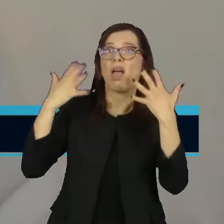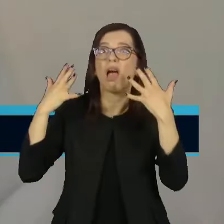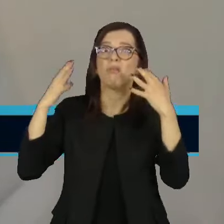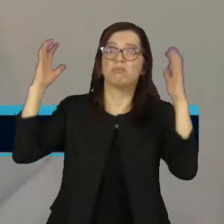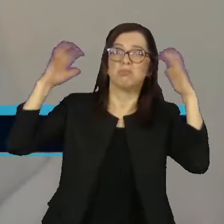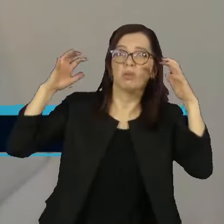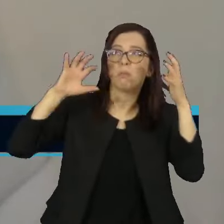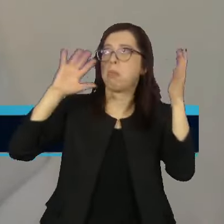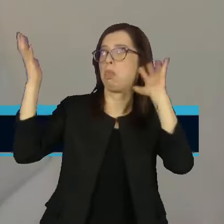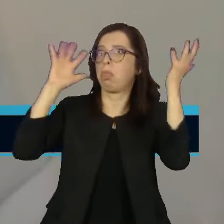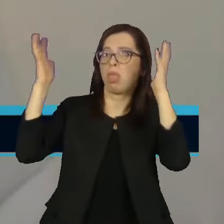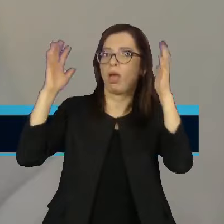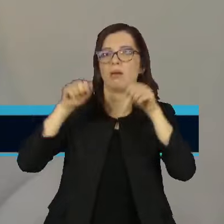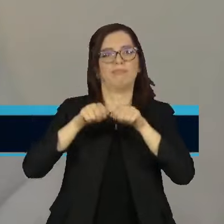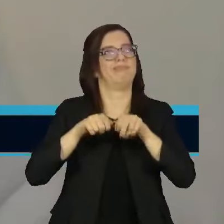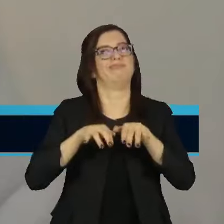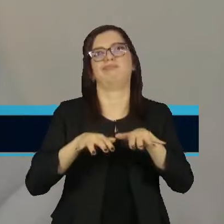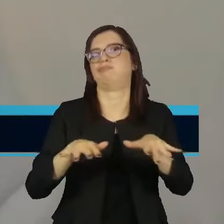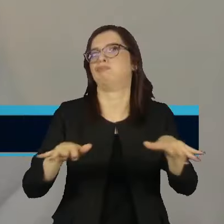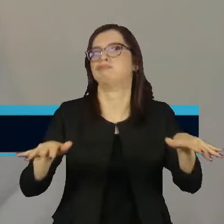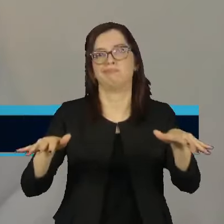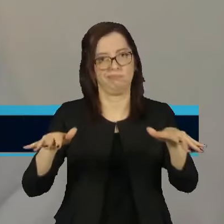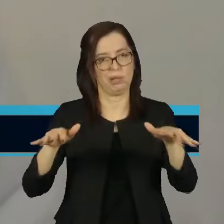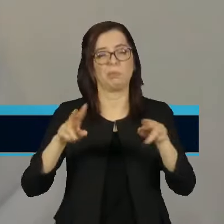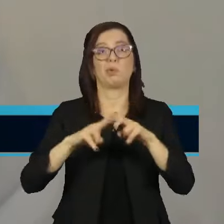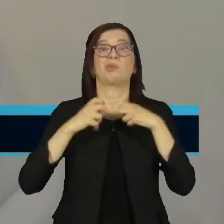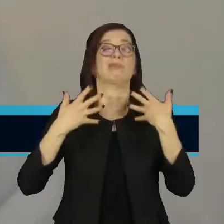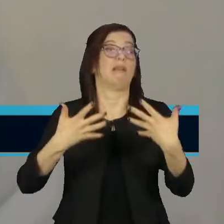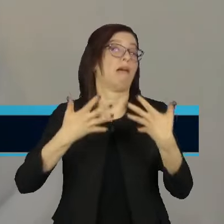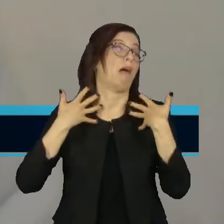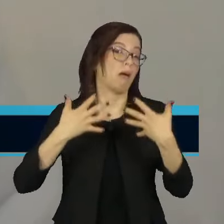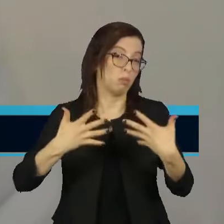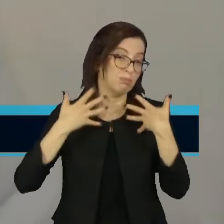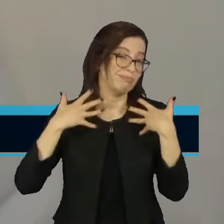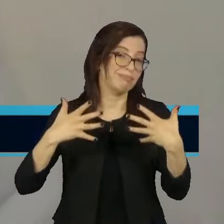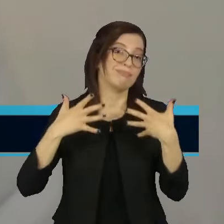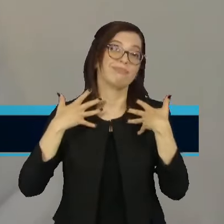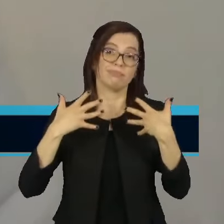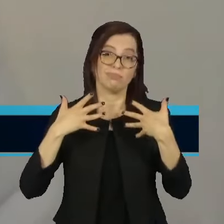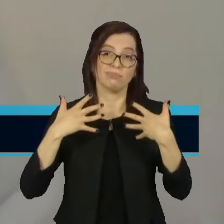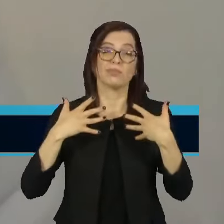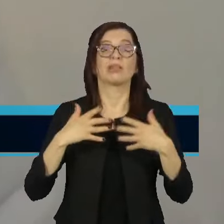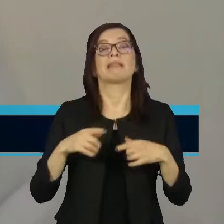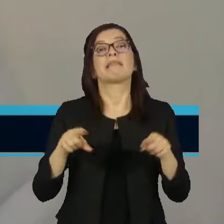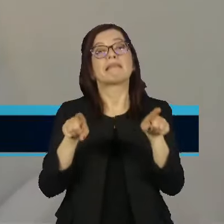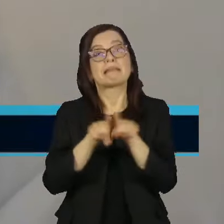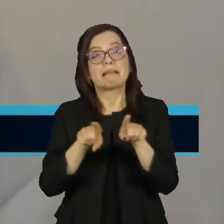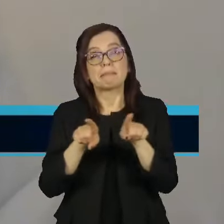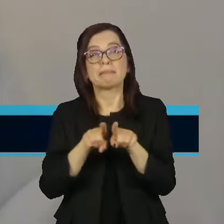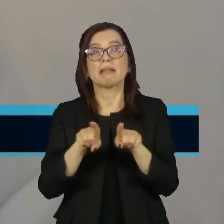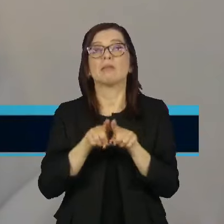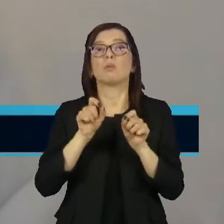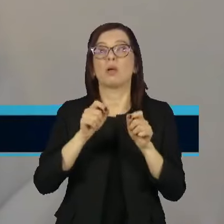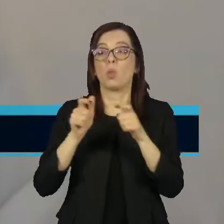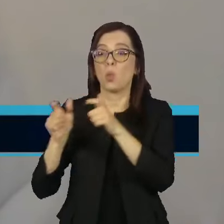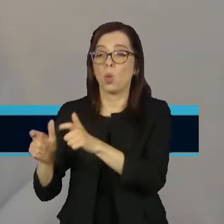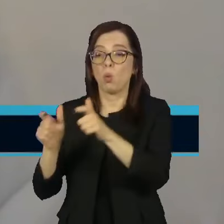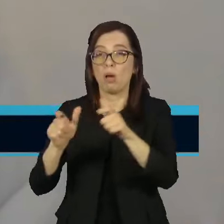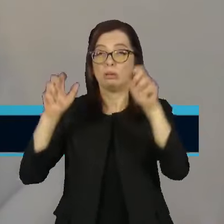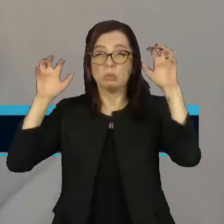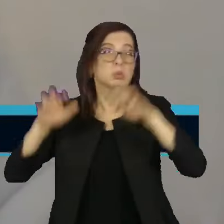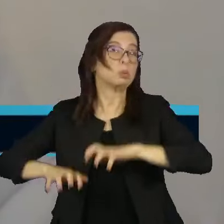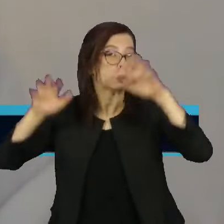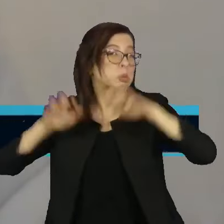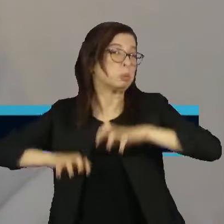das ondas de calor, com ampliação de áreas que, além do calor, também tem chuva. Tem a questão também